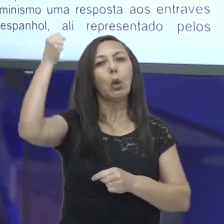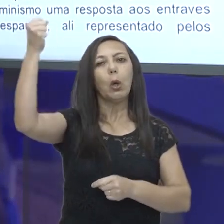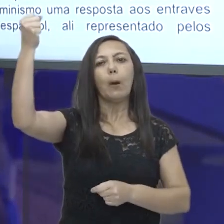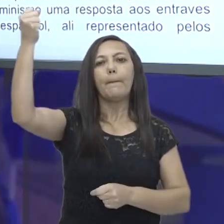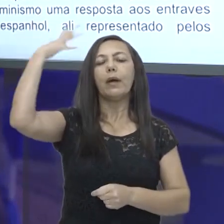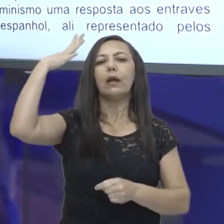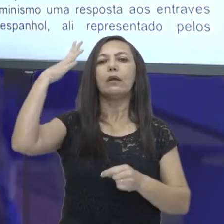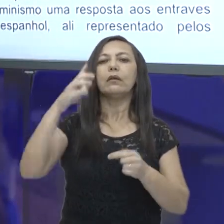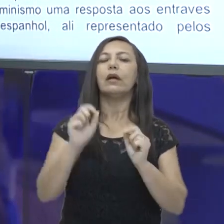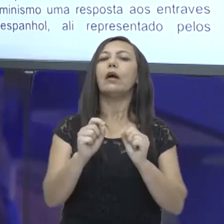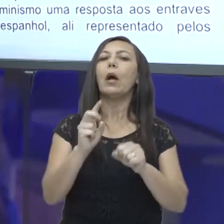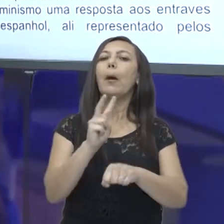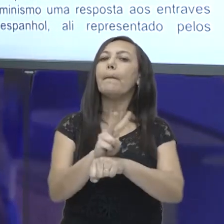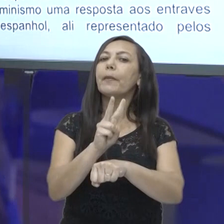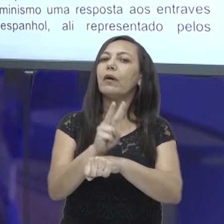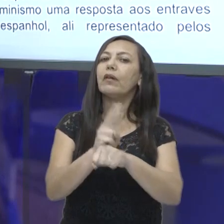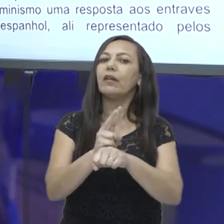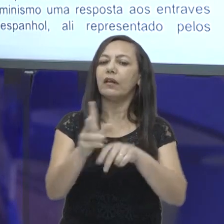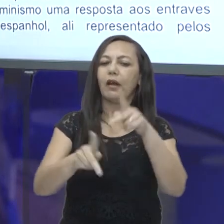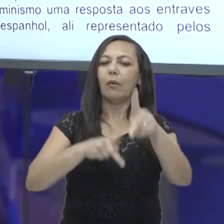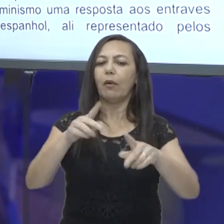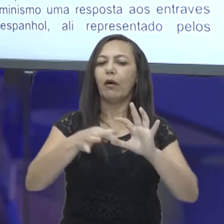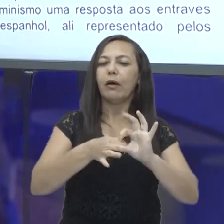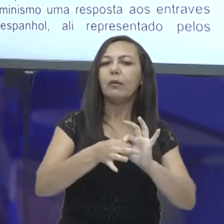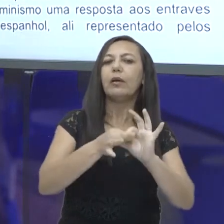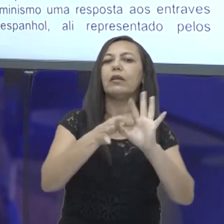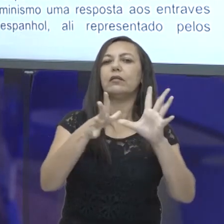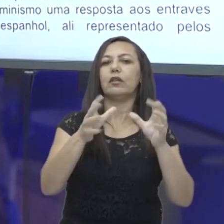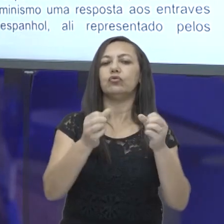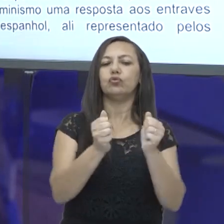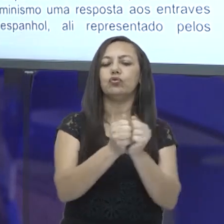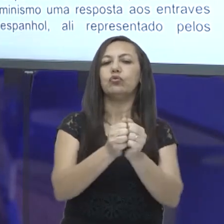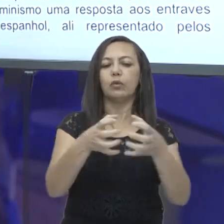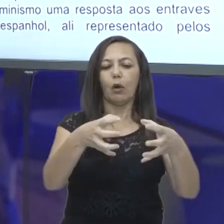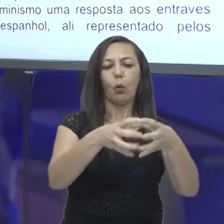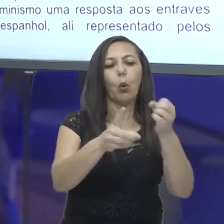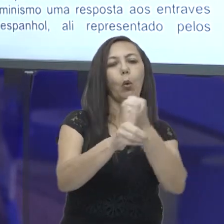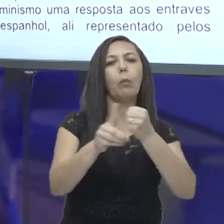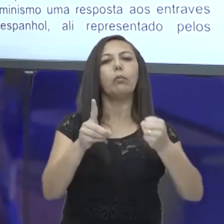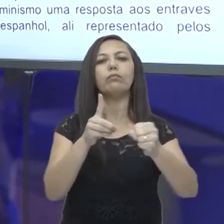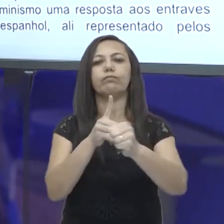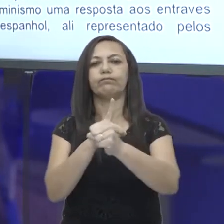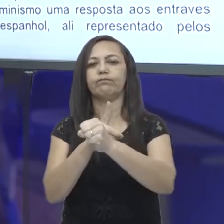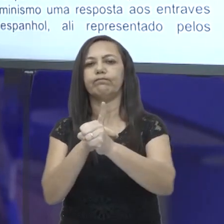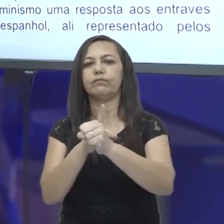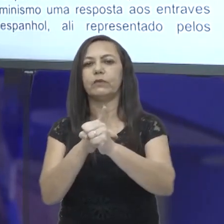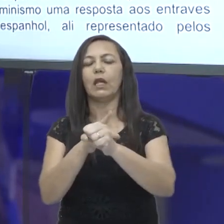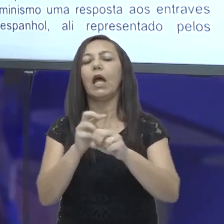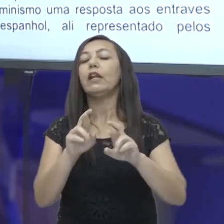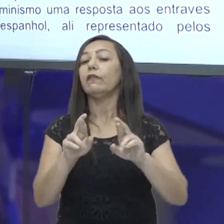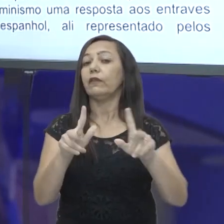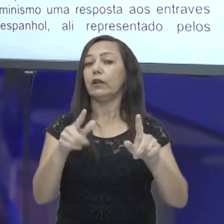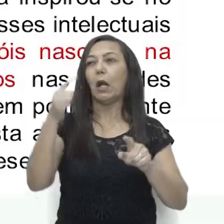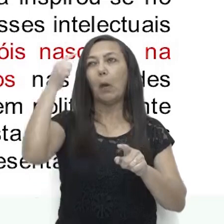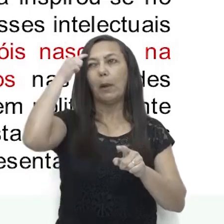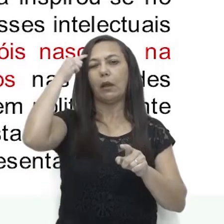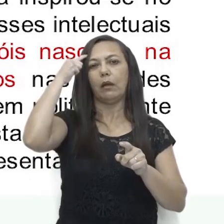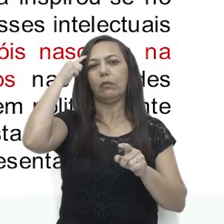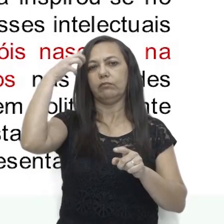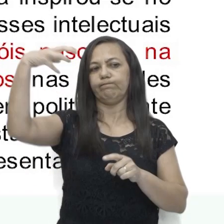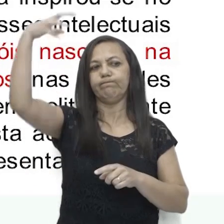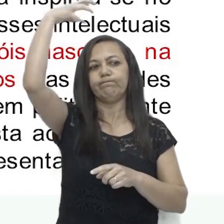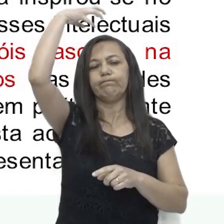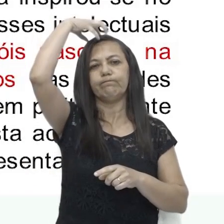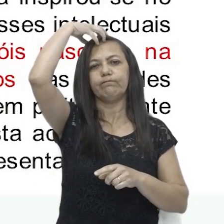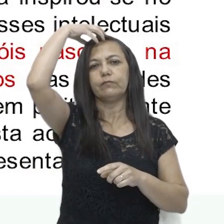a liberdade dos povos junto com as classes sociais. É antagônico ao pensamento monárquico. Por